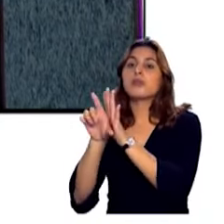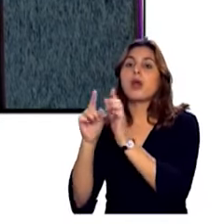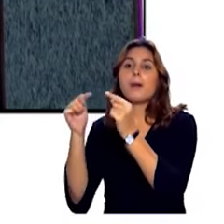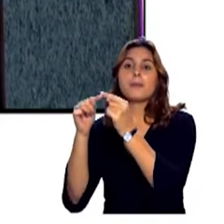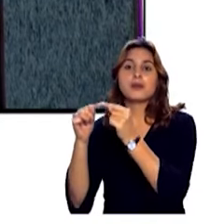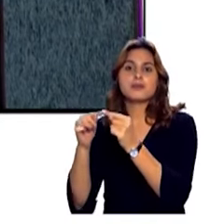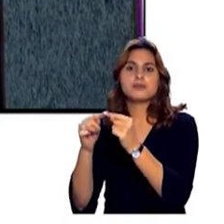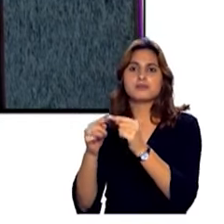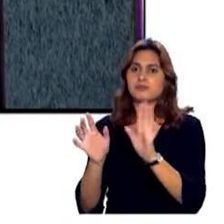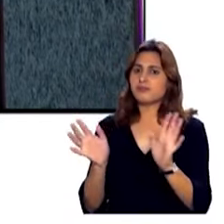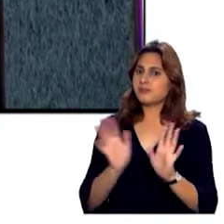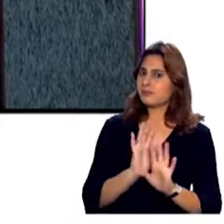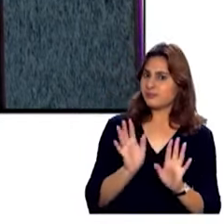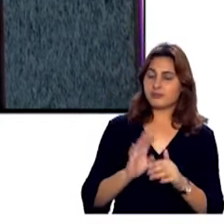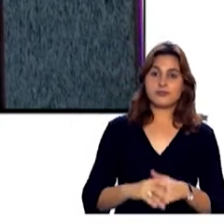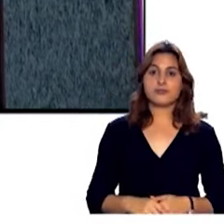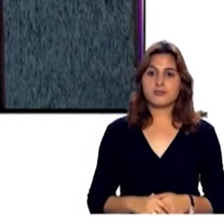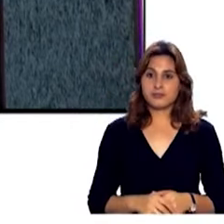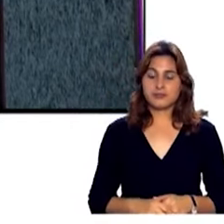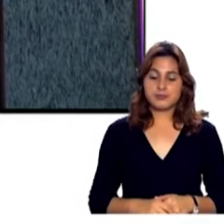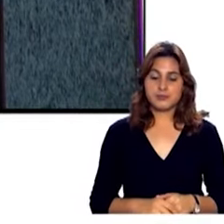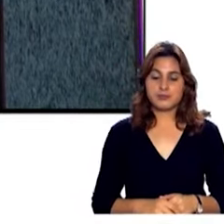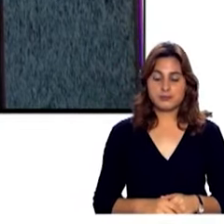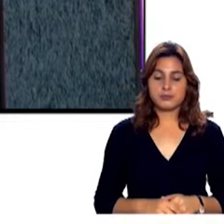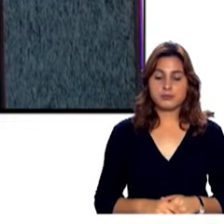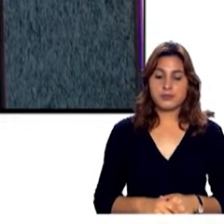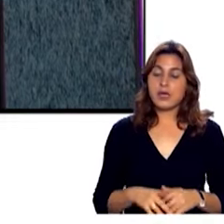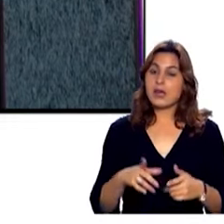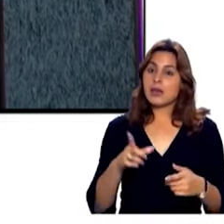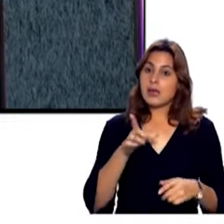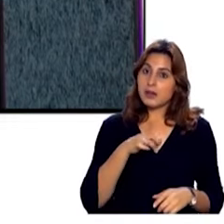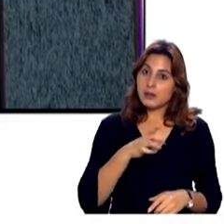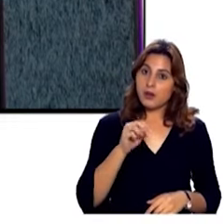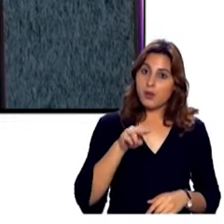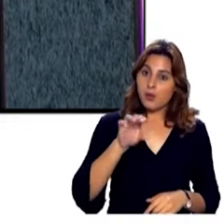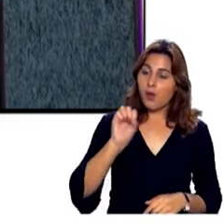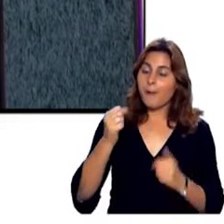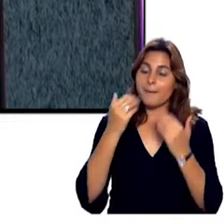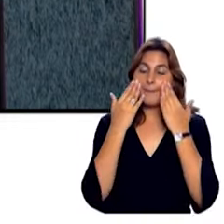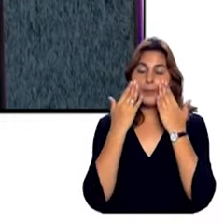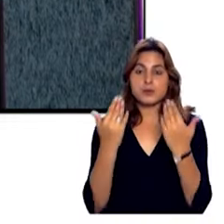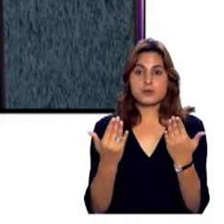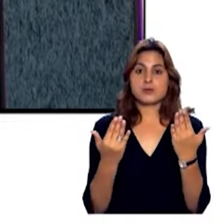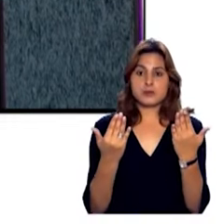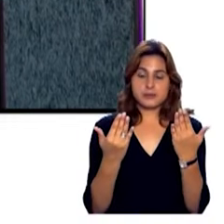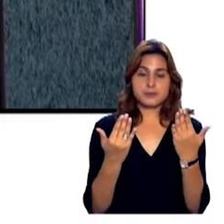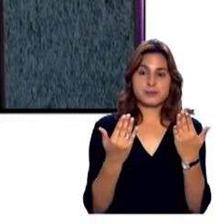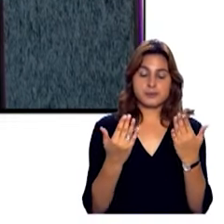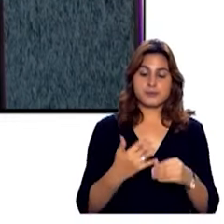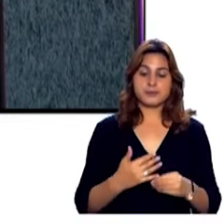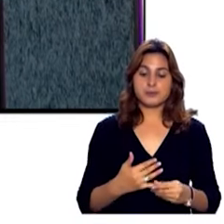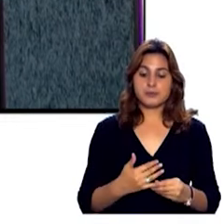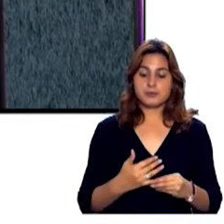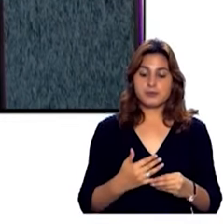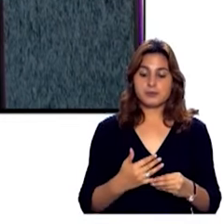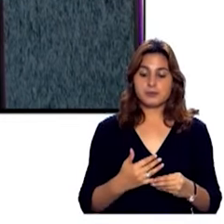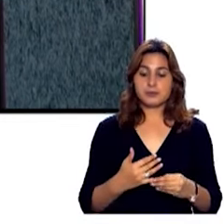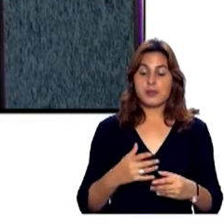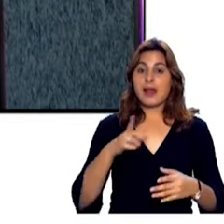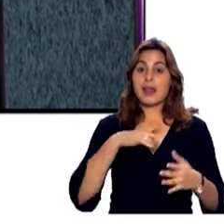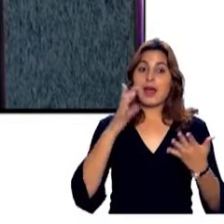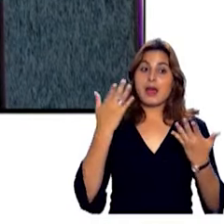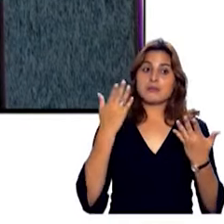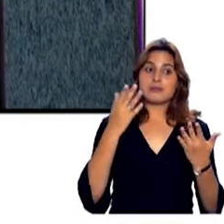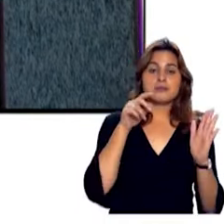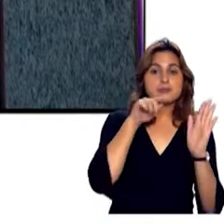ainda que a luz da Constituição ele tem o ônus de demonstrar que a interpretação